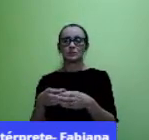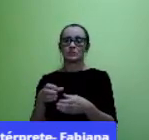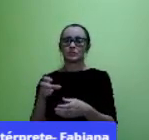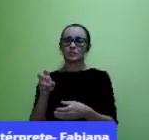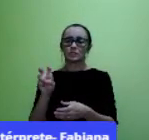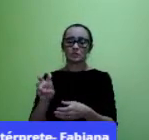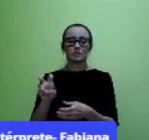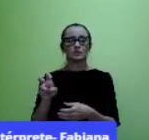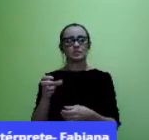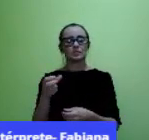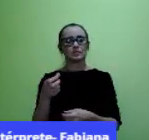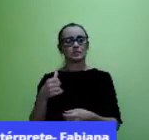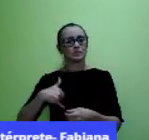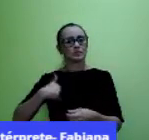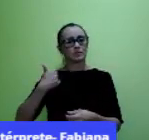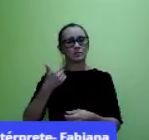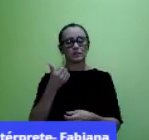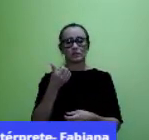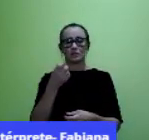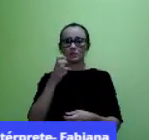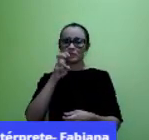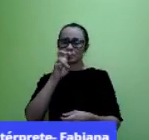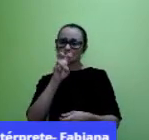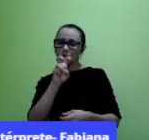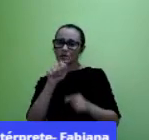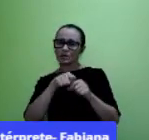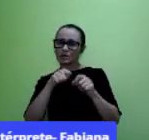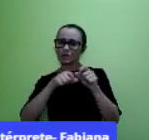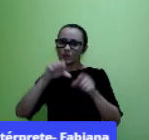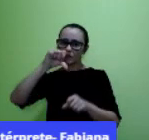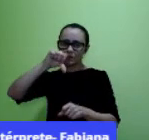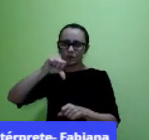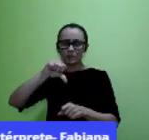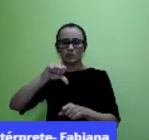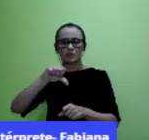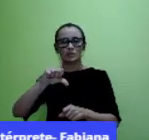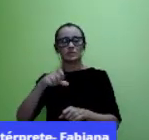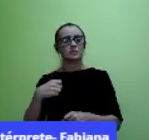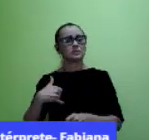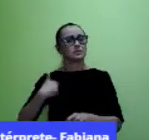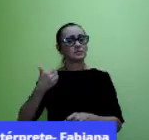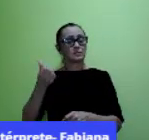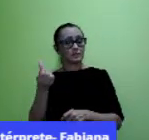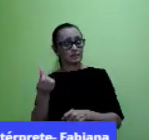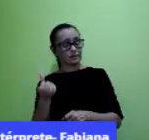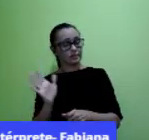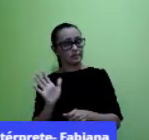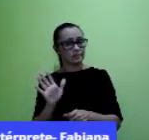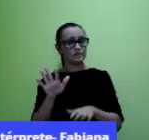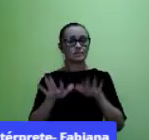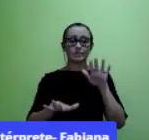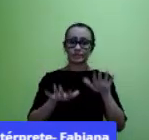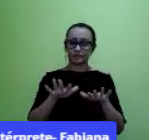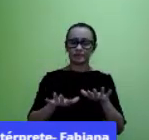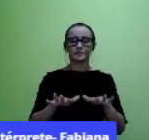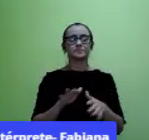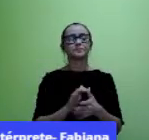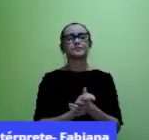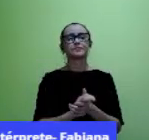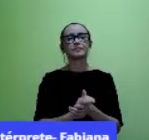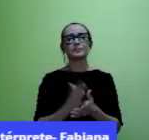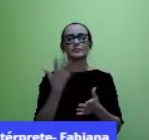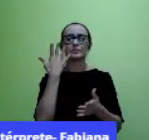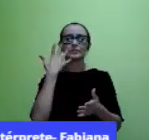tem crianças de 5 anos e 9 meses, já são bem mais pertinho, porque a criança,